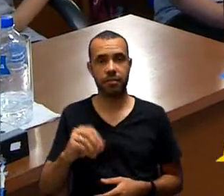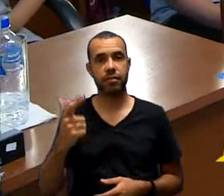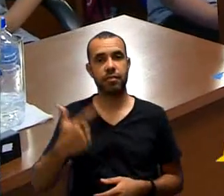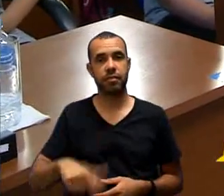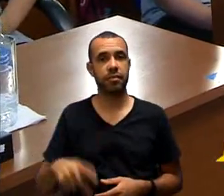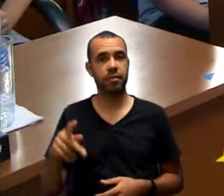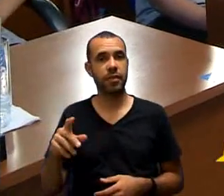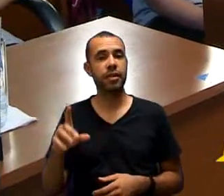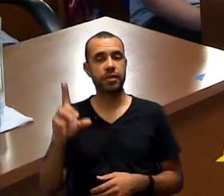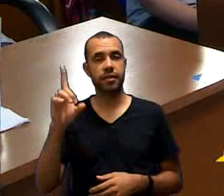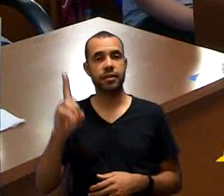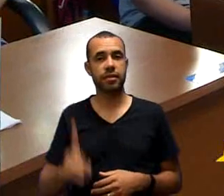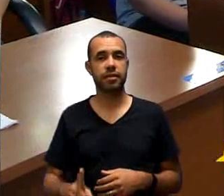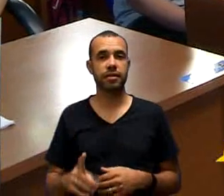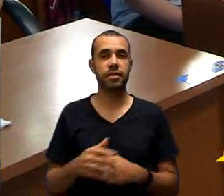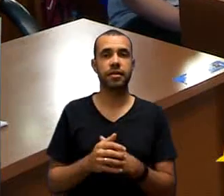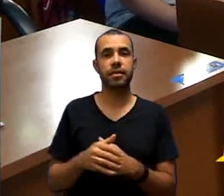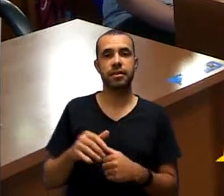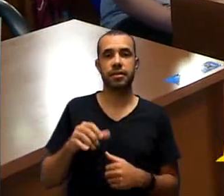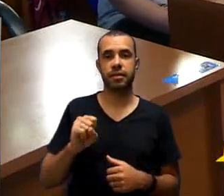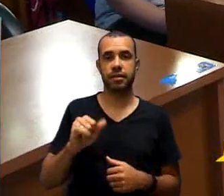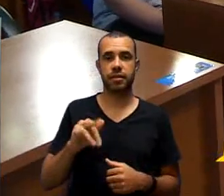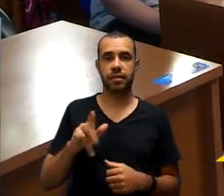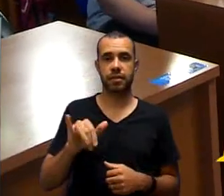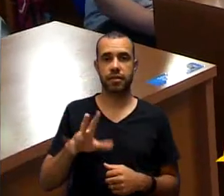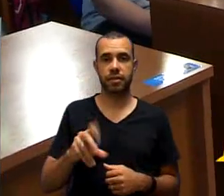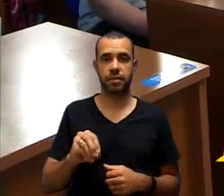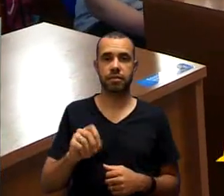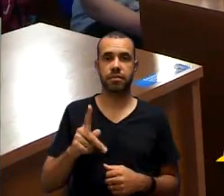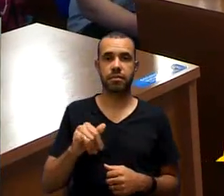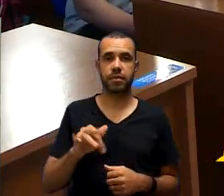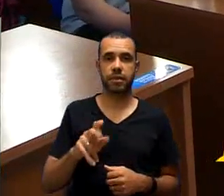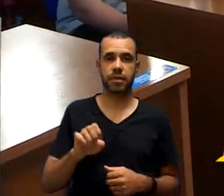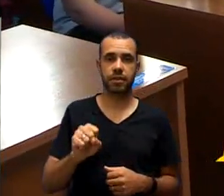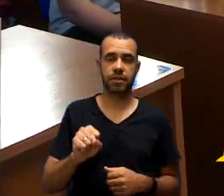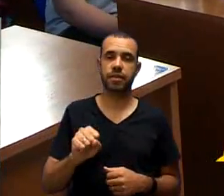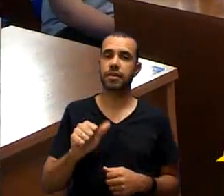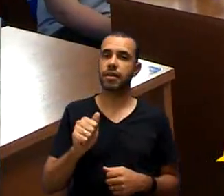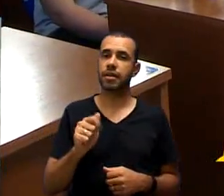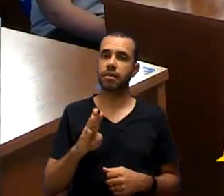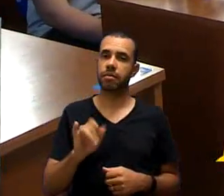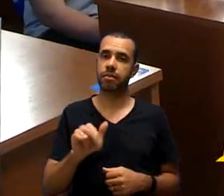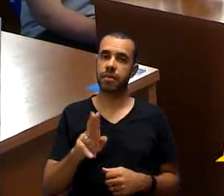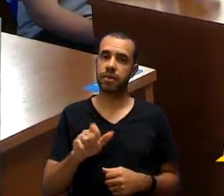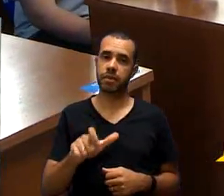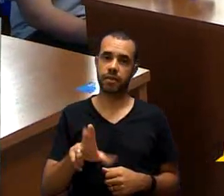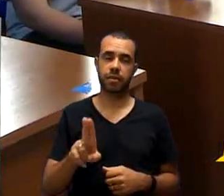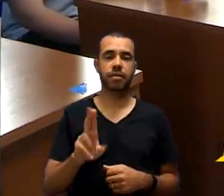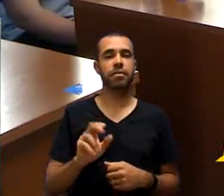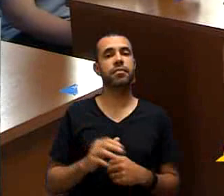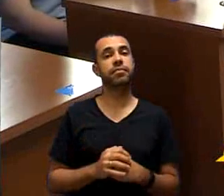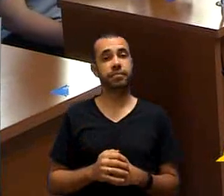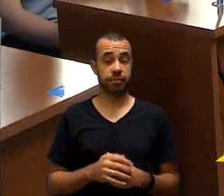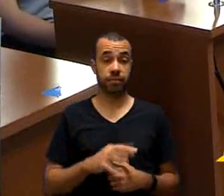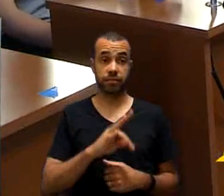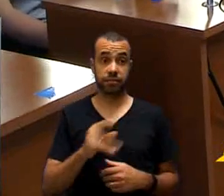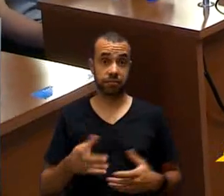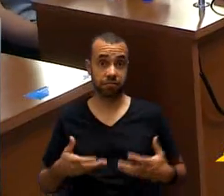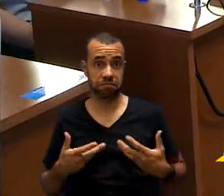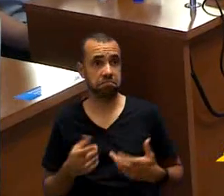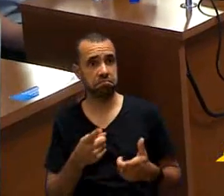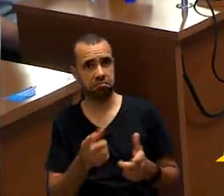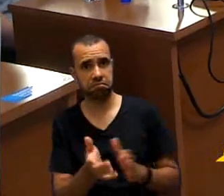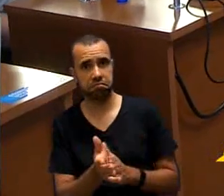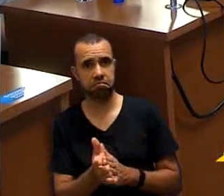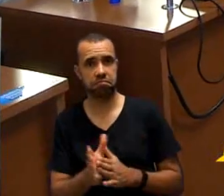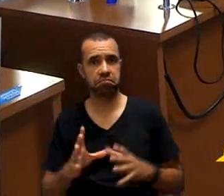URB, senhor Sérgio Pires Abreu. Todos cumprimentando Vossa Excelência pela iniciativa. Essa correspondência será encaminhada ao seu gabinete. Nós